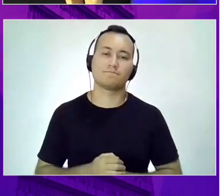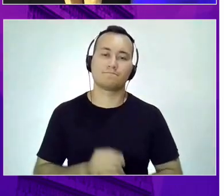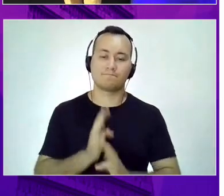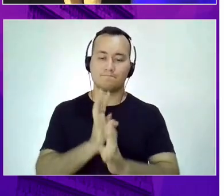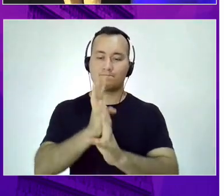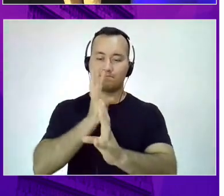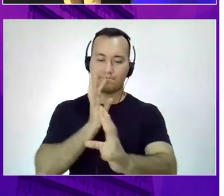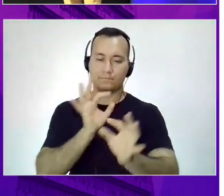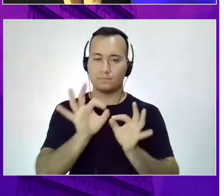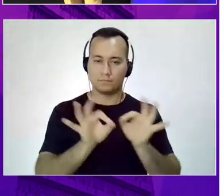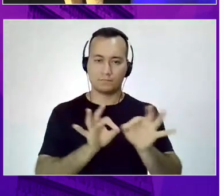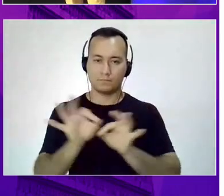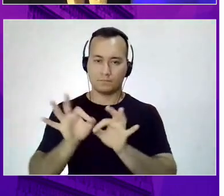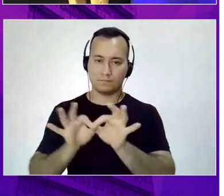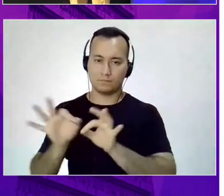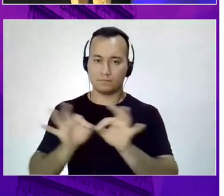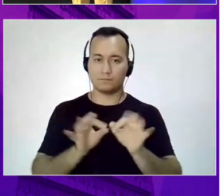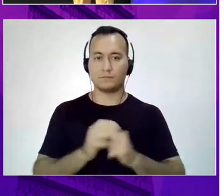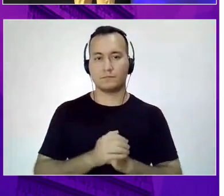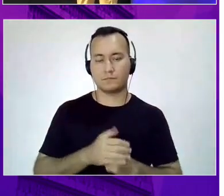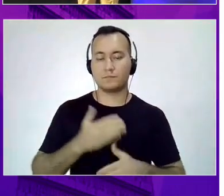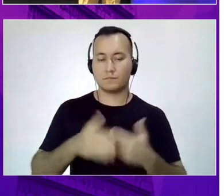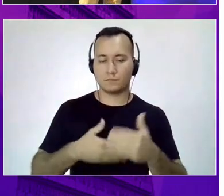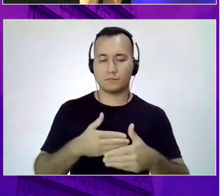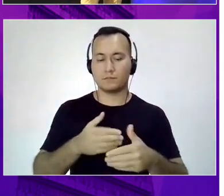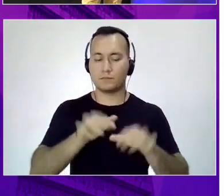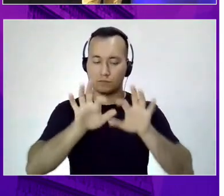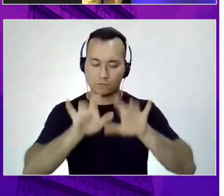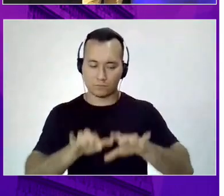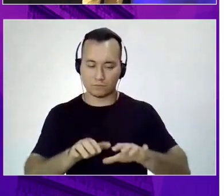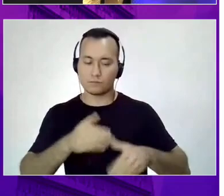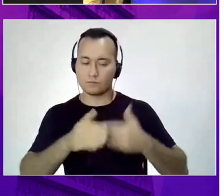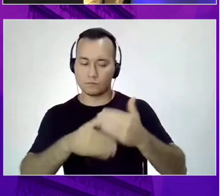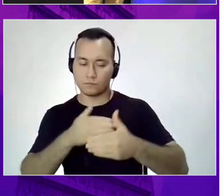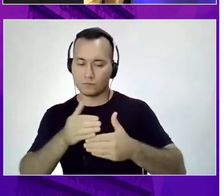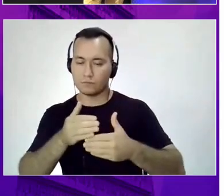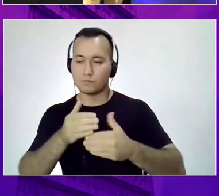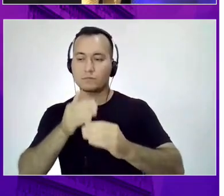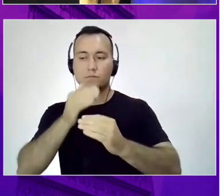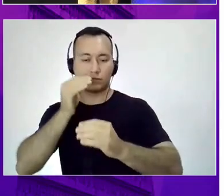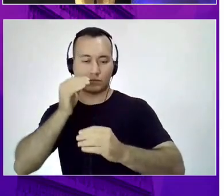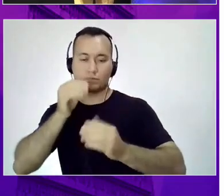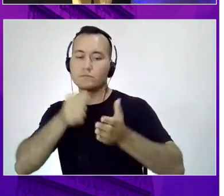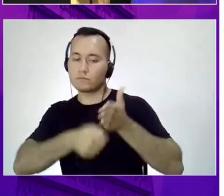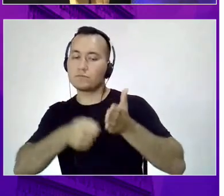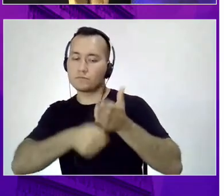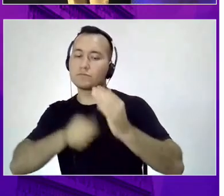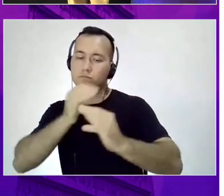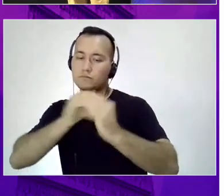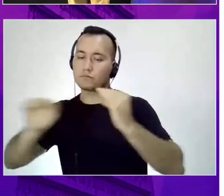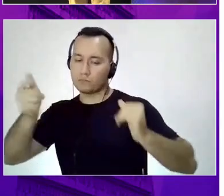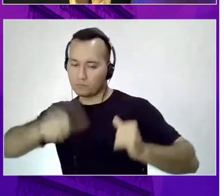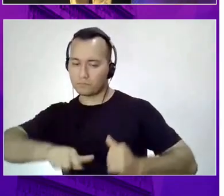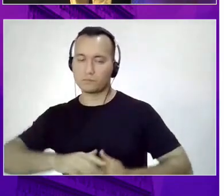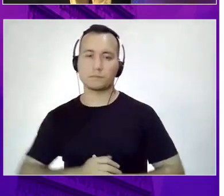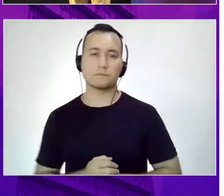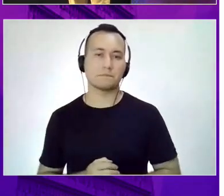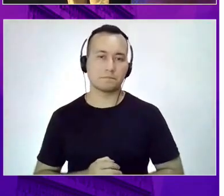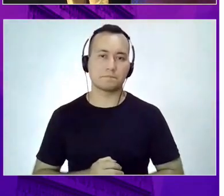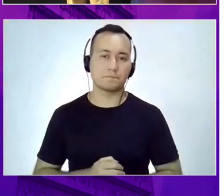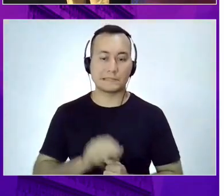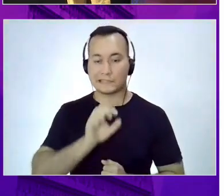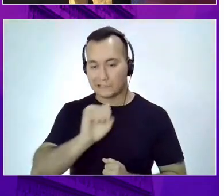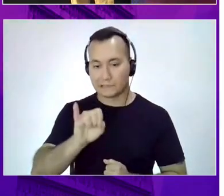ser reenviado, né? Então, a gente faz o reenvio de novo e se caso esse problema aconteça